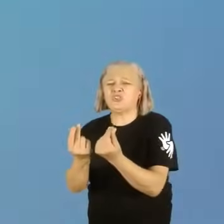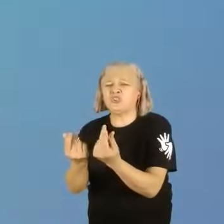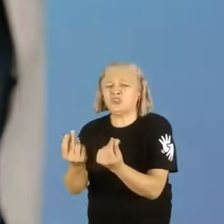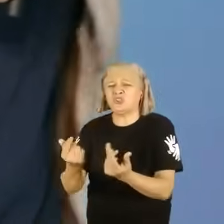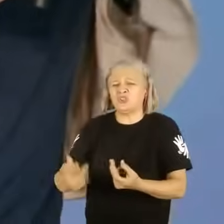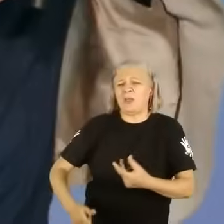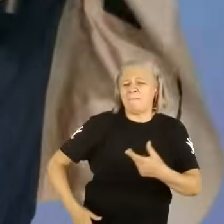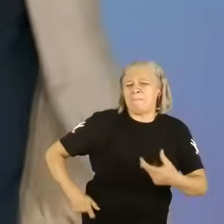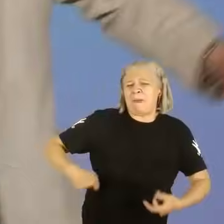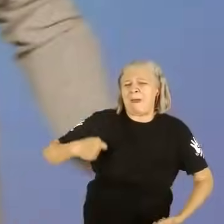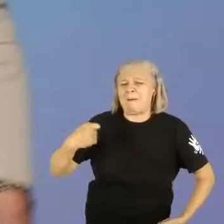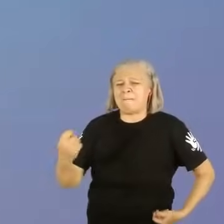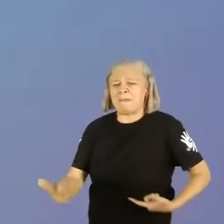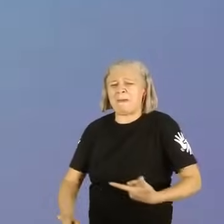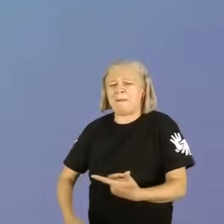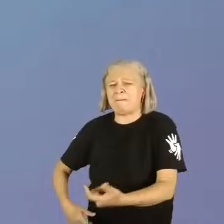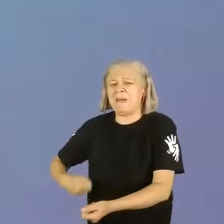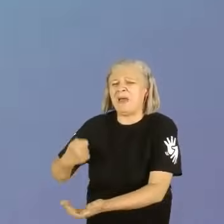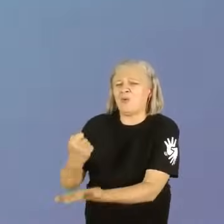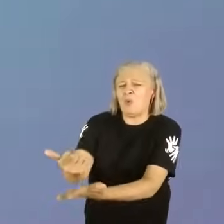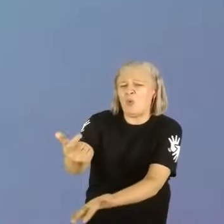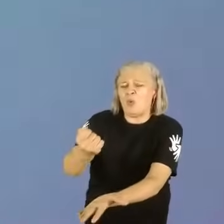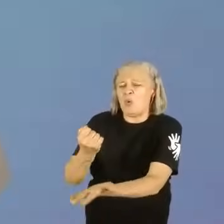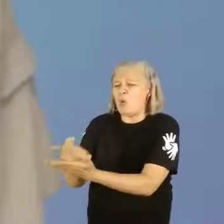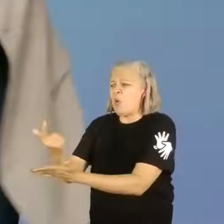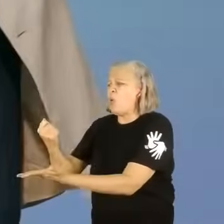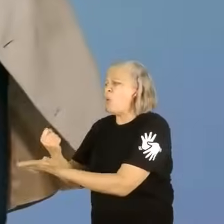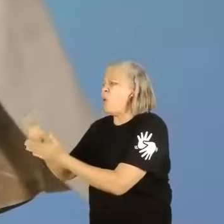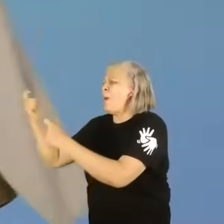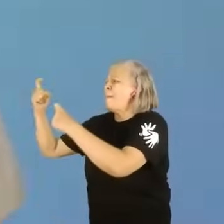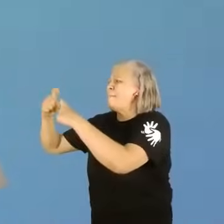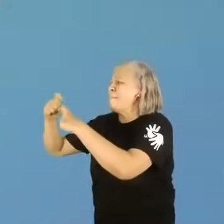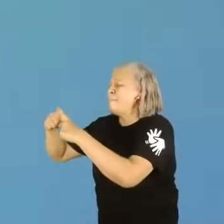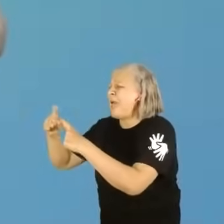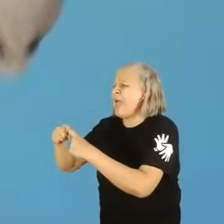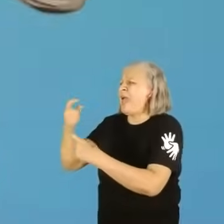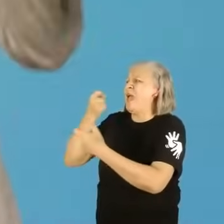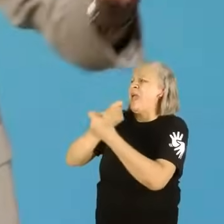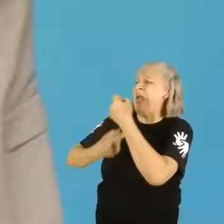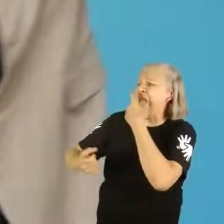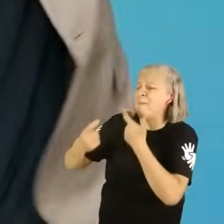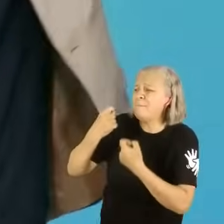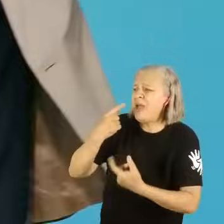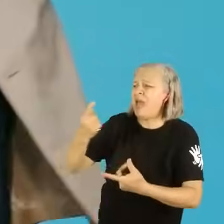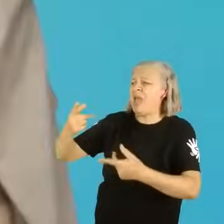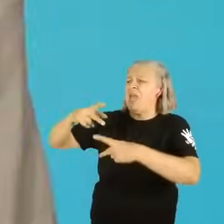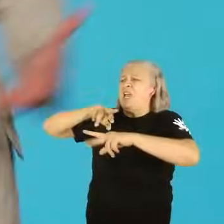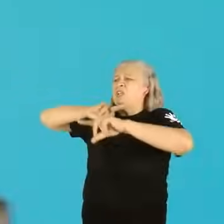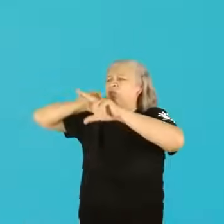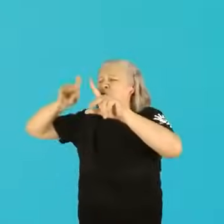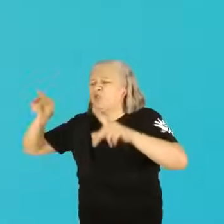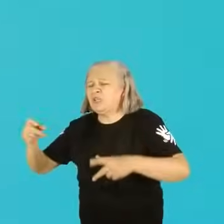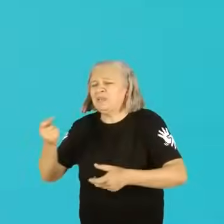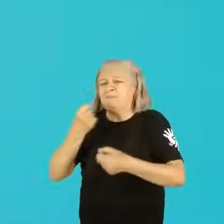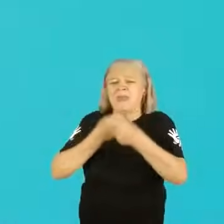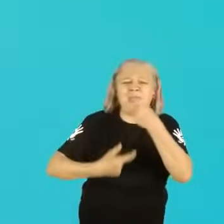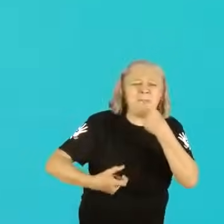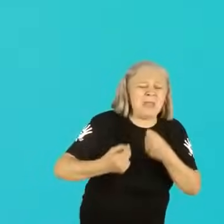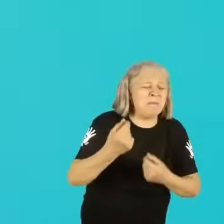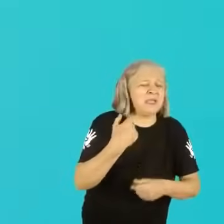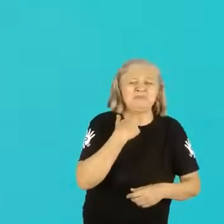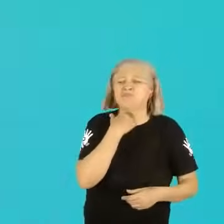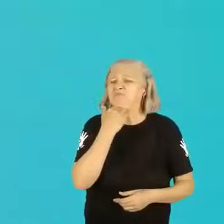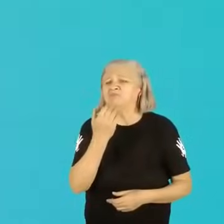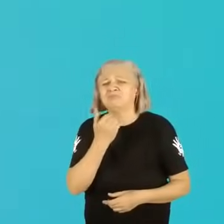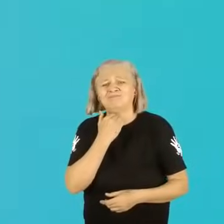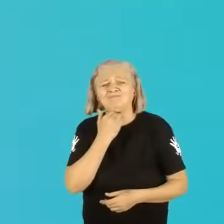Ela gastou o dinheiro que tinha. Ela buscou qualquer que fosse o socorro possível para tentar melhorar a sua vida.